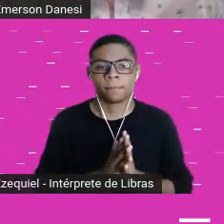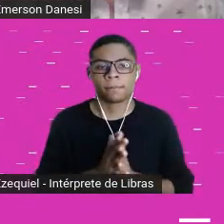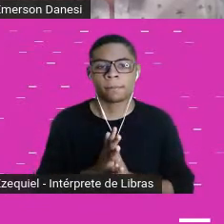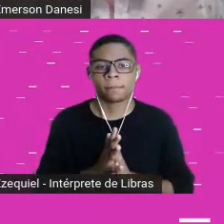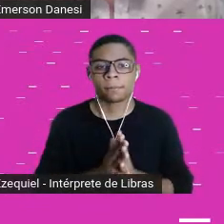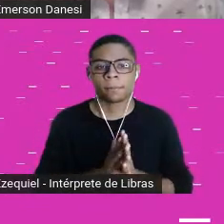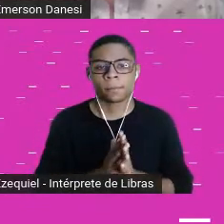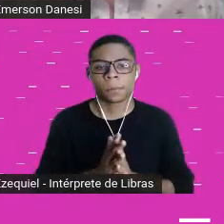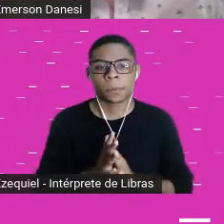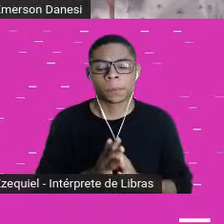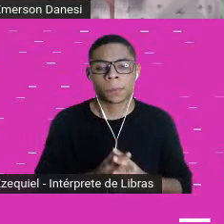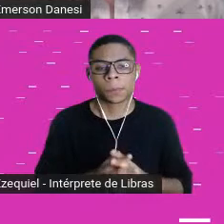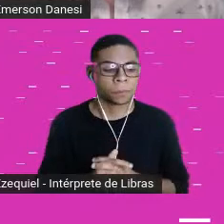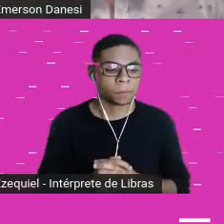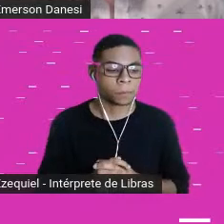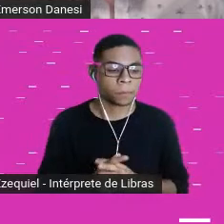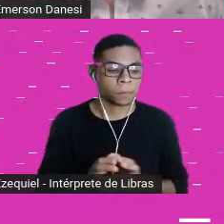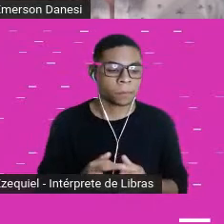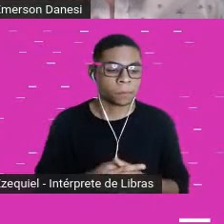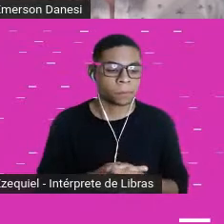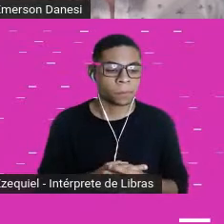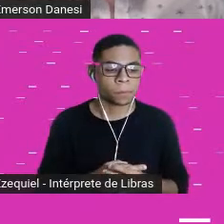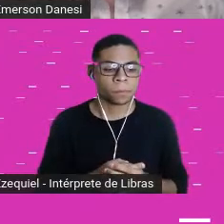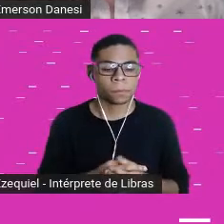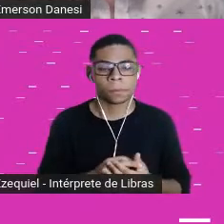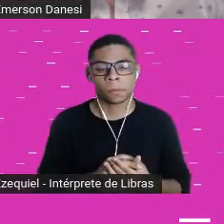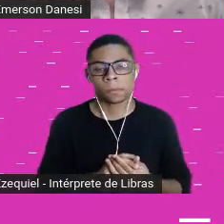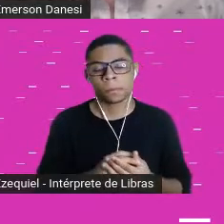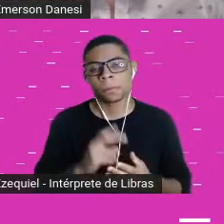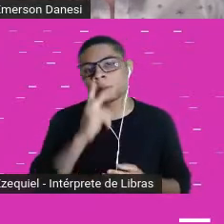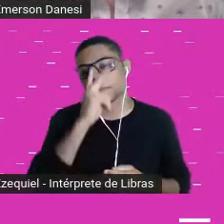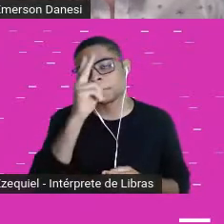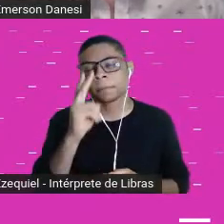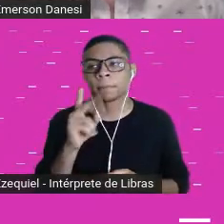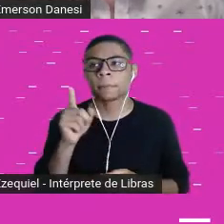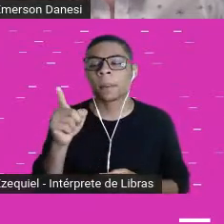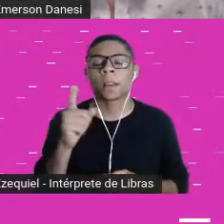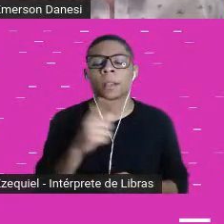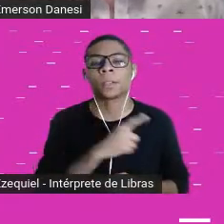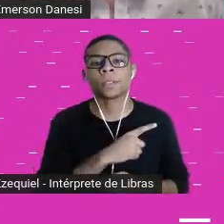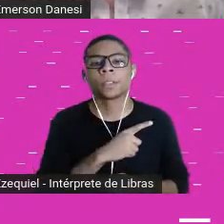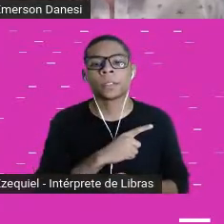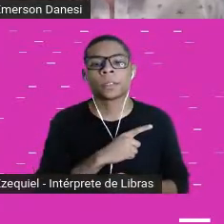um desfazimento dela, assim, é como se ela estivesse